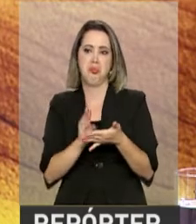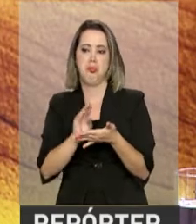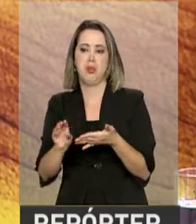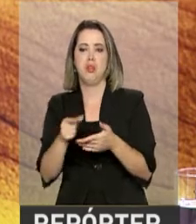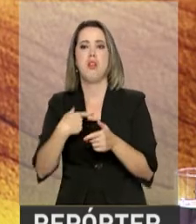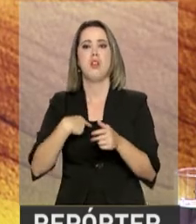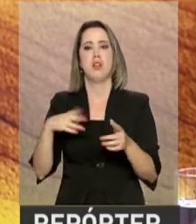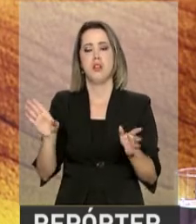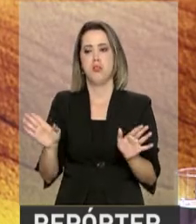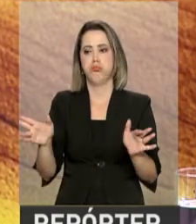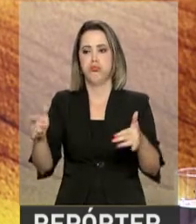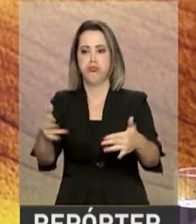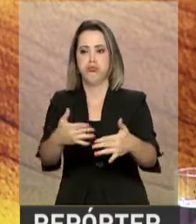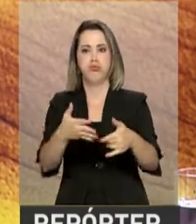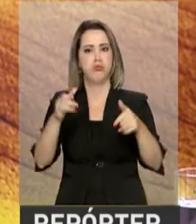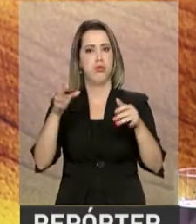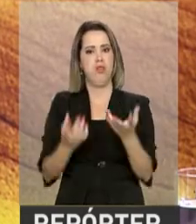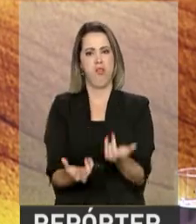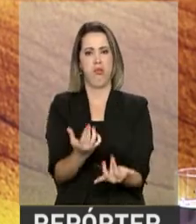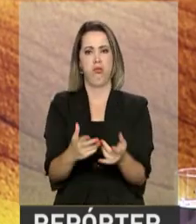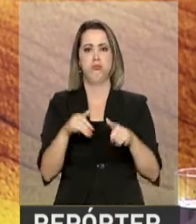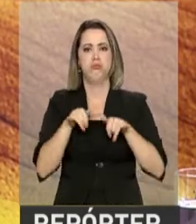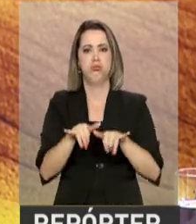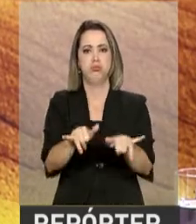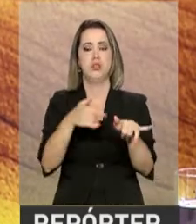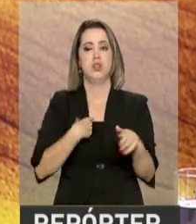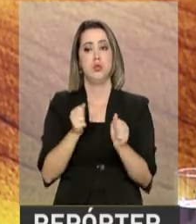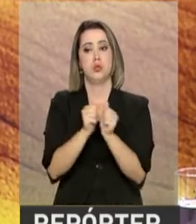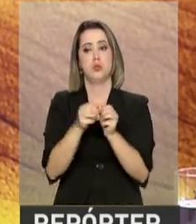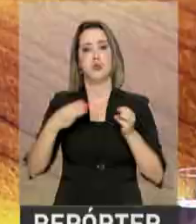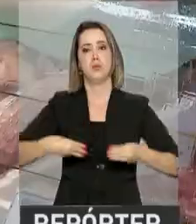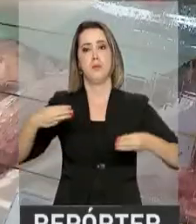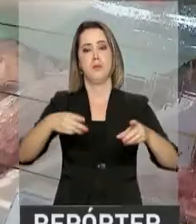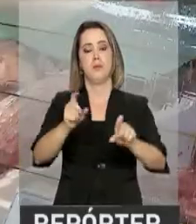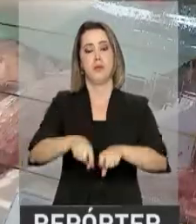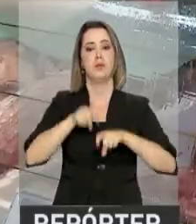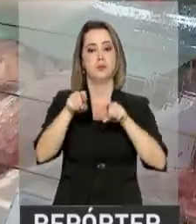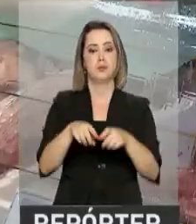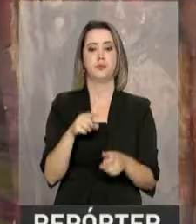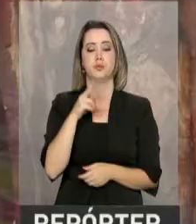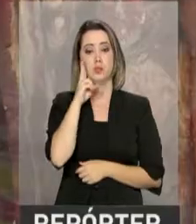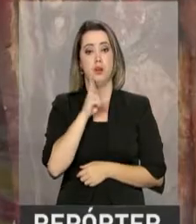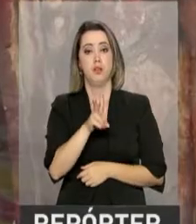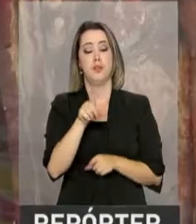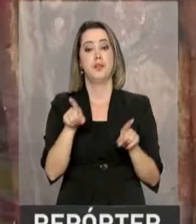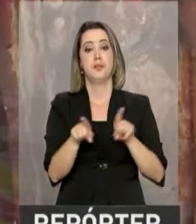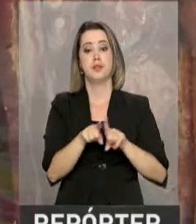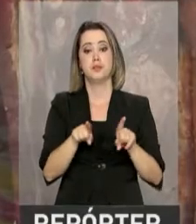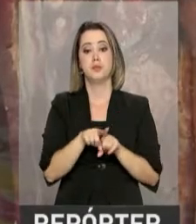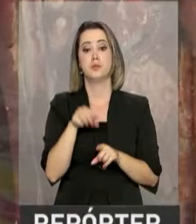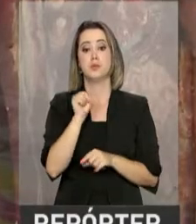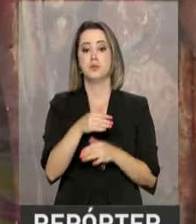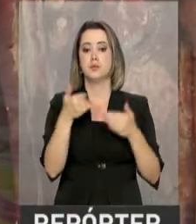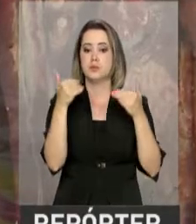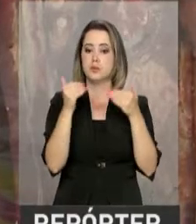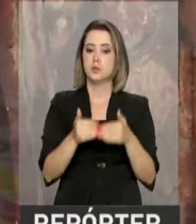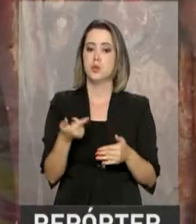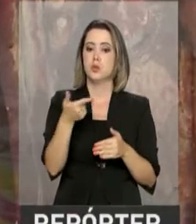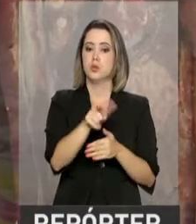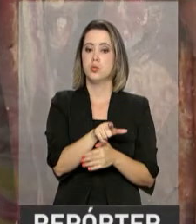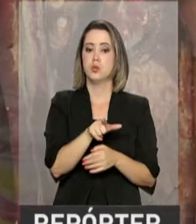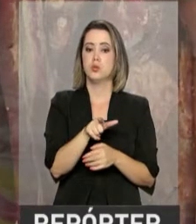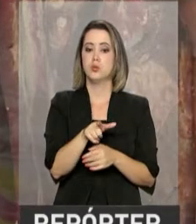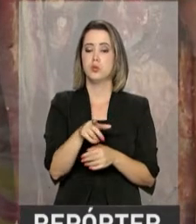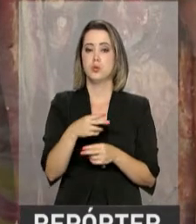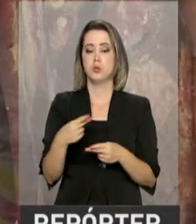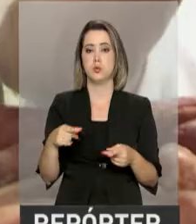distribuídos acompanhados por fiscais do ministério da agricultura foi constatada também a presença de outro tipo de bactéria